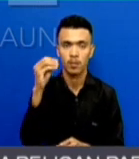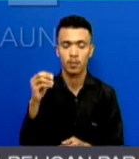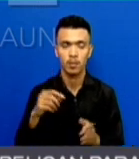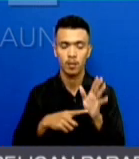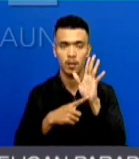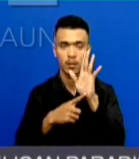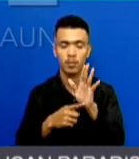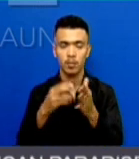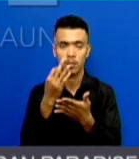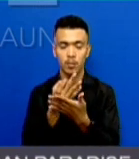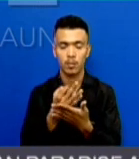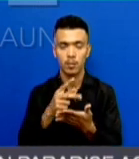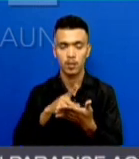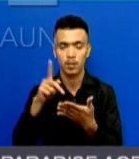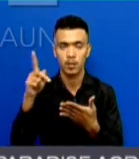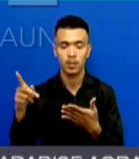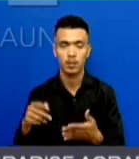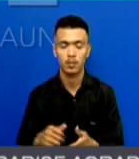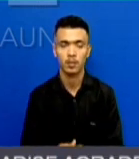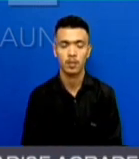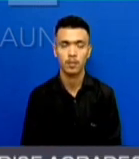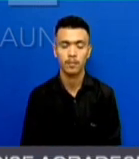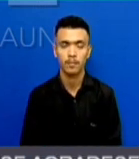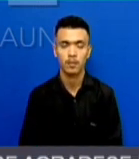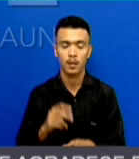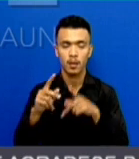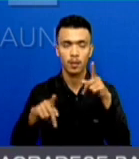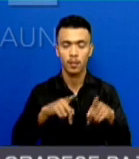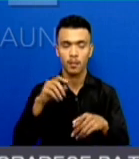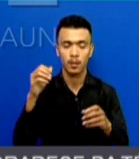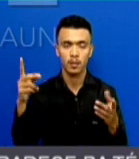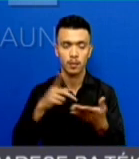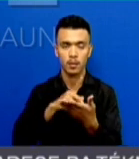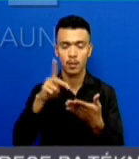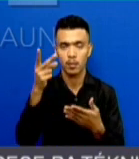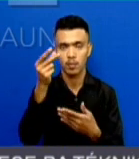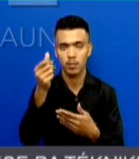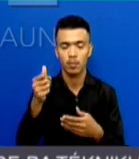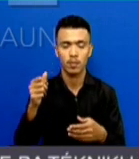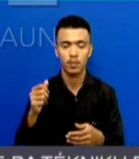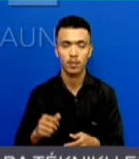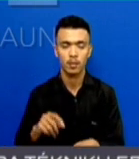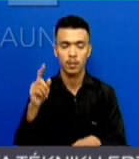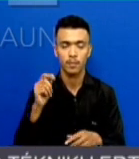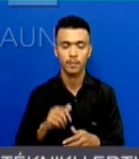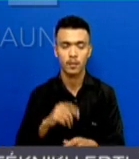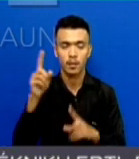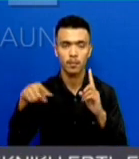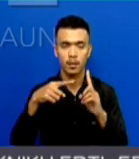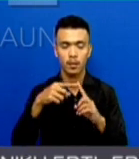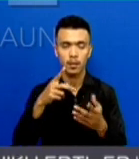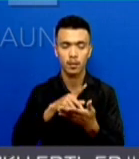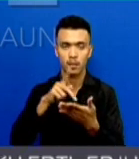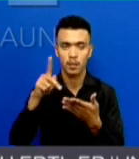taca preço em bar, né? Para quando passageiros ira ser lotó, se ira reclama. Quando passageiros